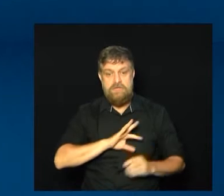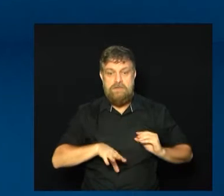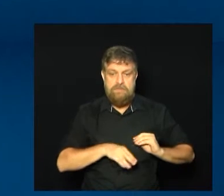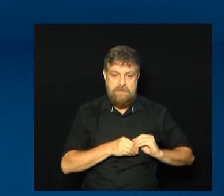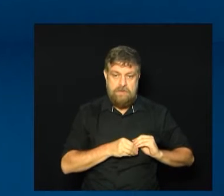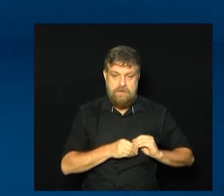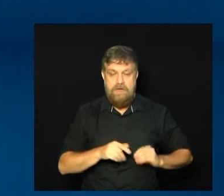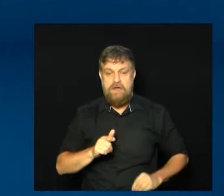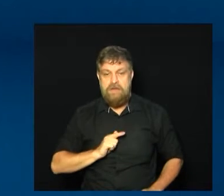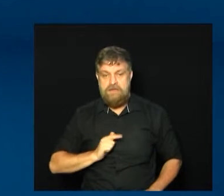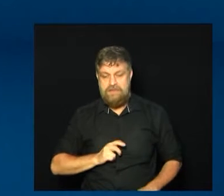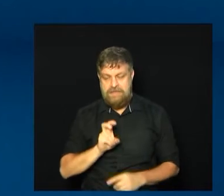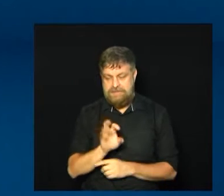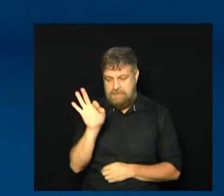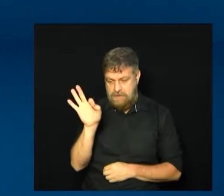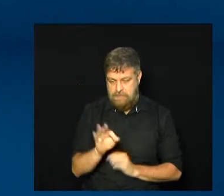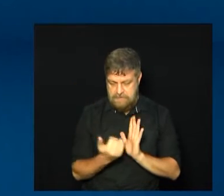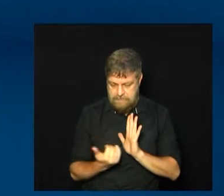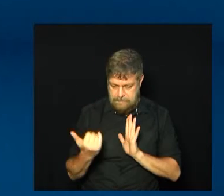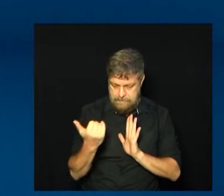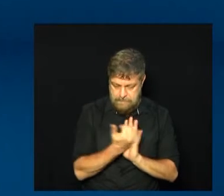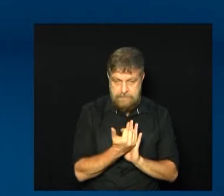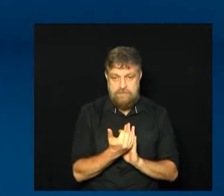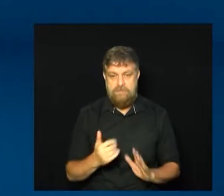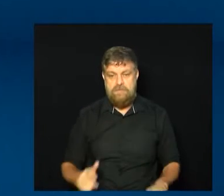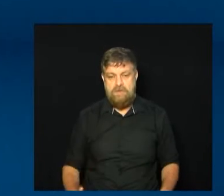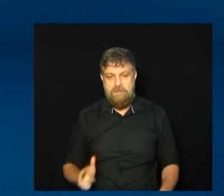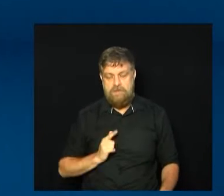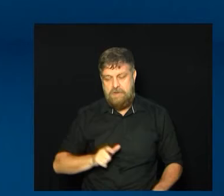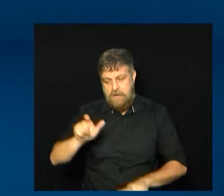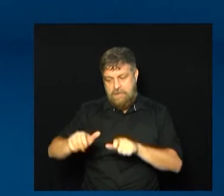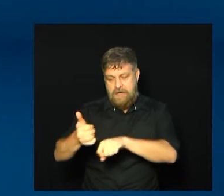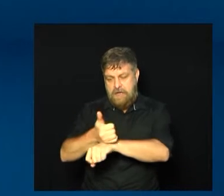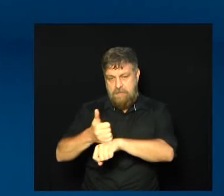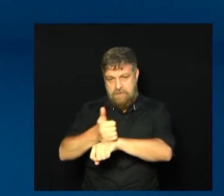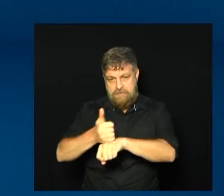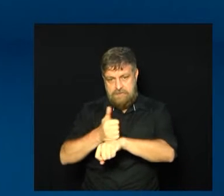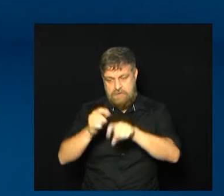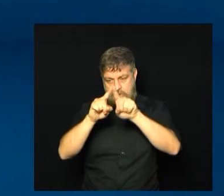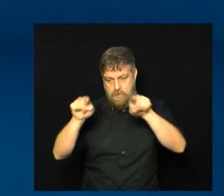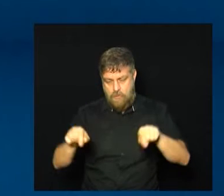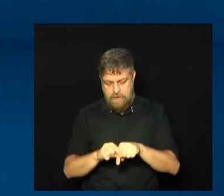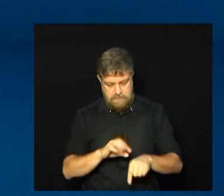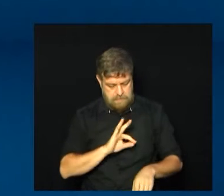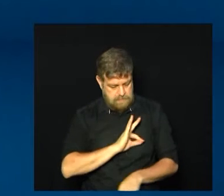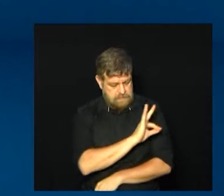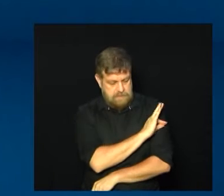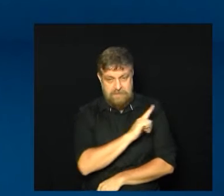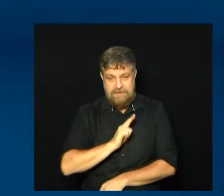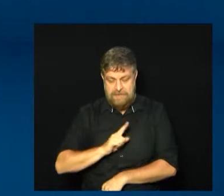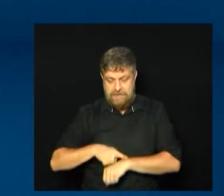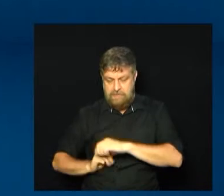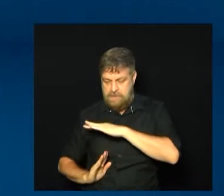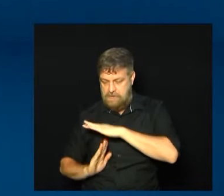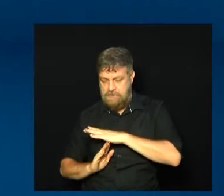estabelece uma gratificação de 5% do vencimento inicial para profissionais do quadro da GM, com caráter temporário,